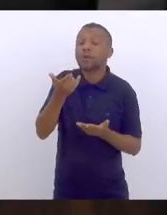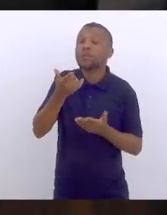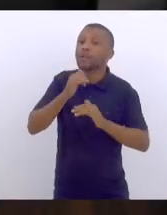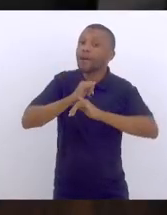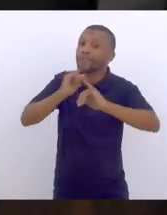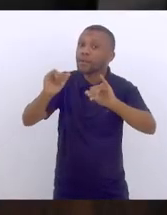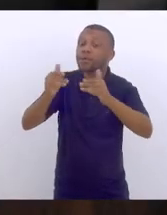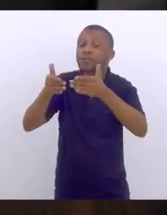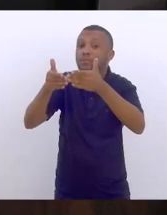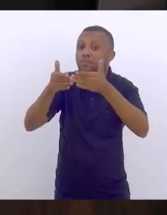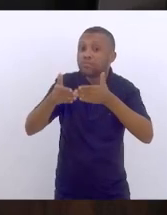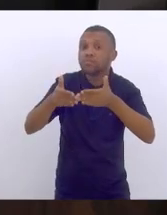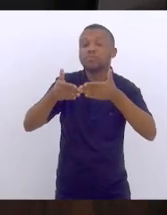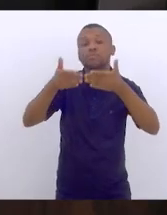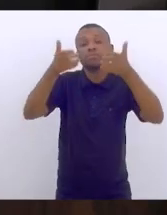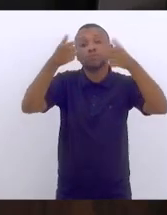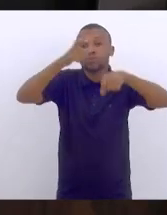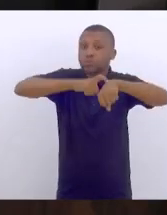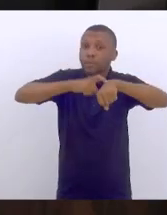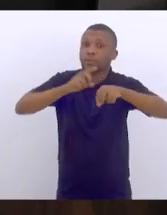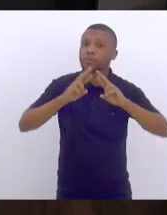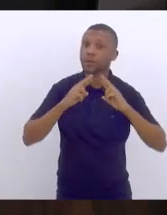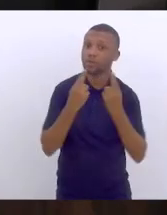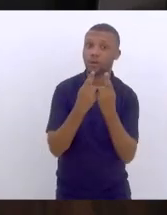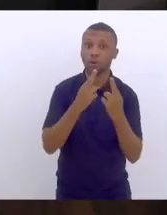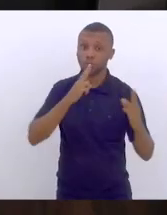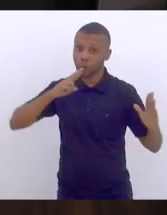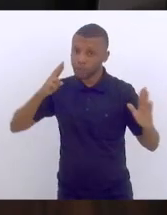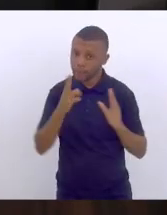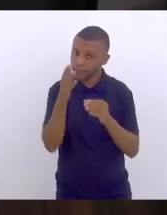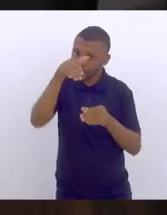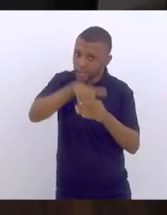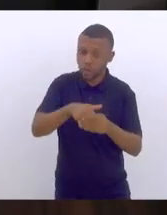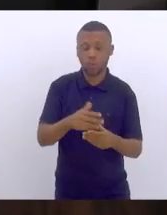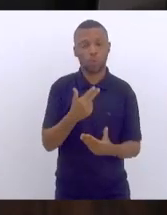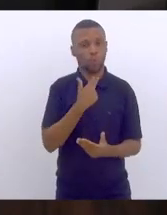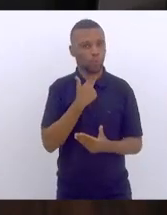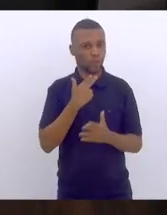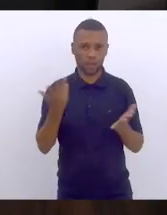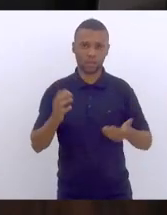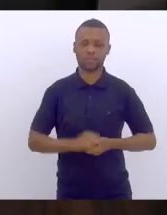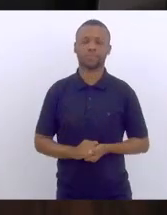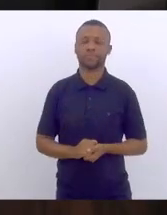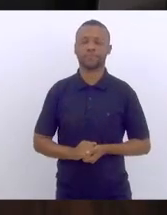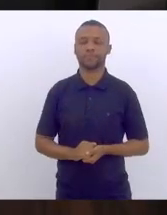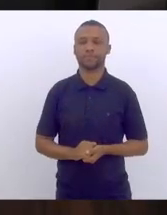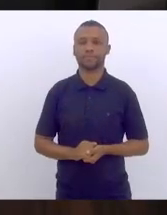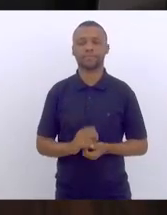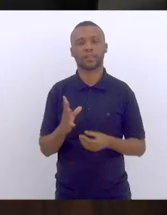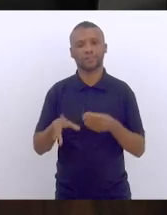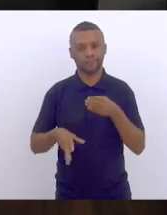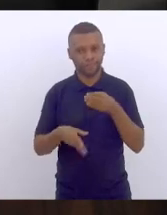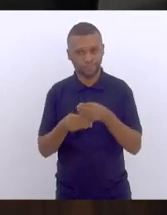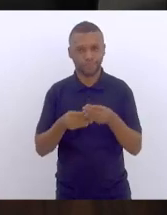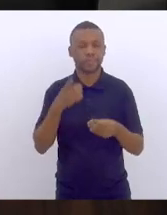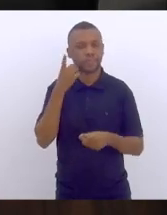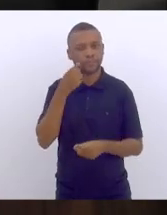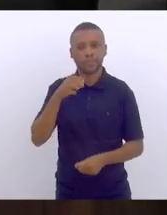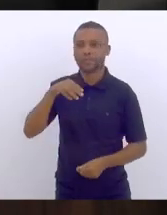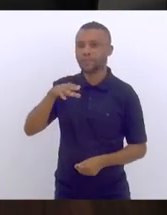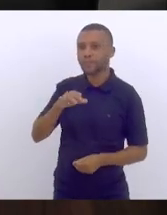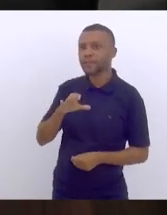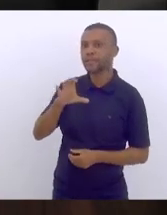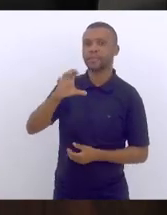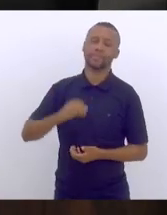o encaminhamento da reunião. Ainda nós não temos resultado da votação. Ok. Tá? Para complemento. Amém, deputado Carlos Mink.